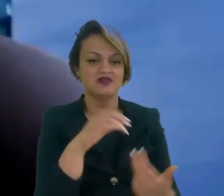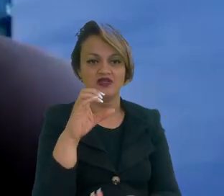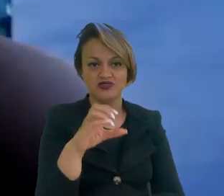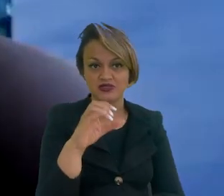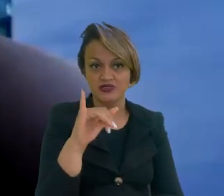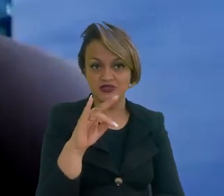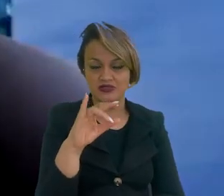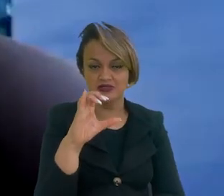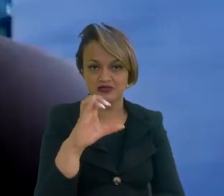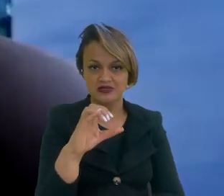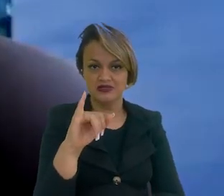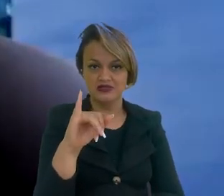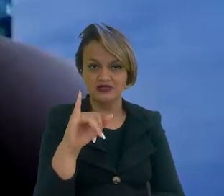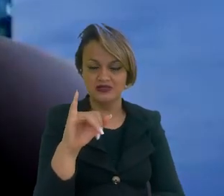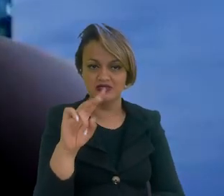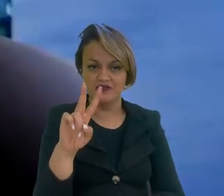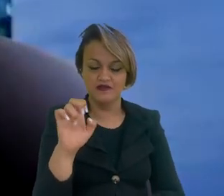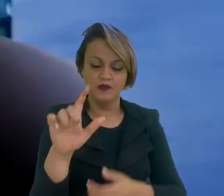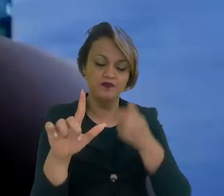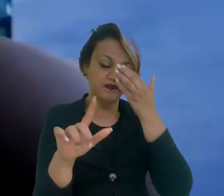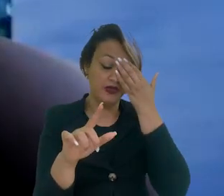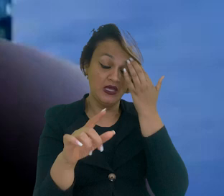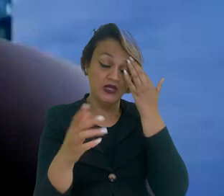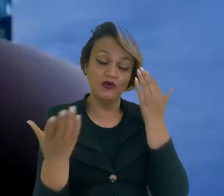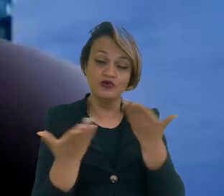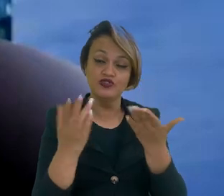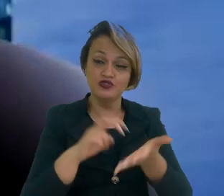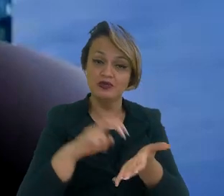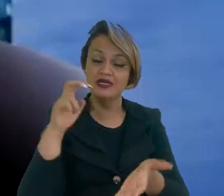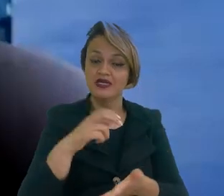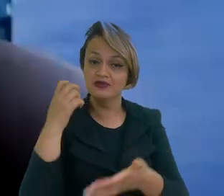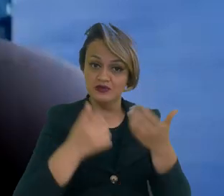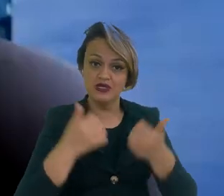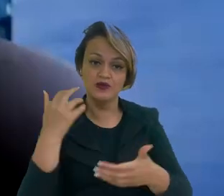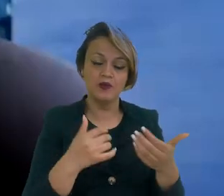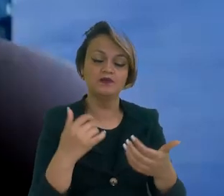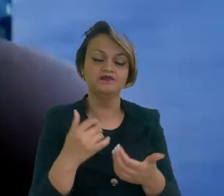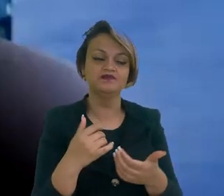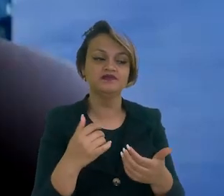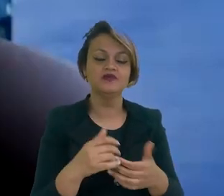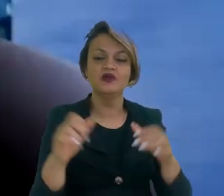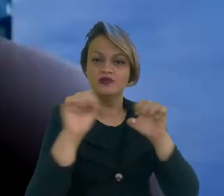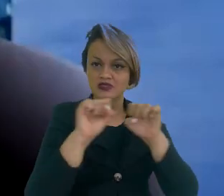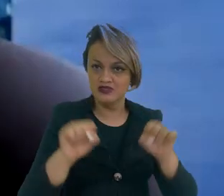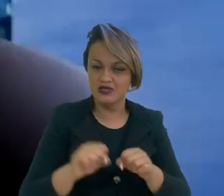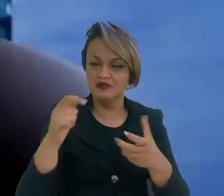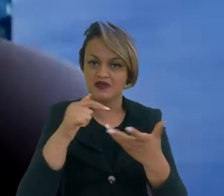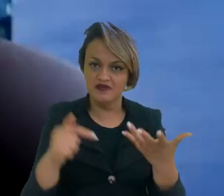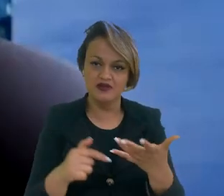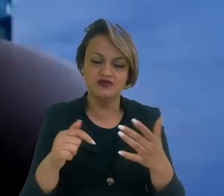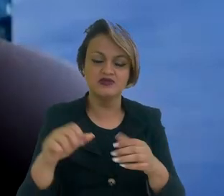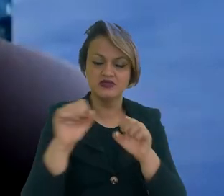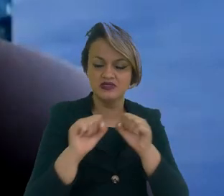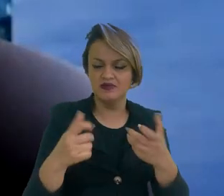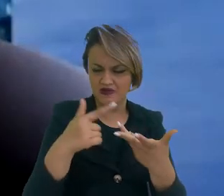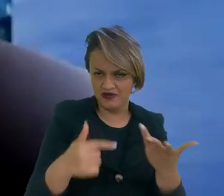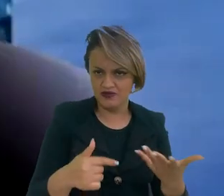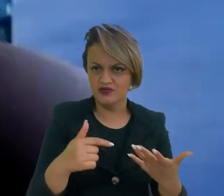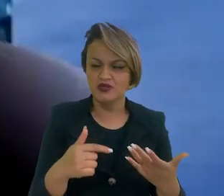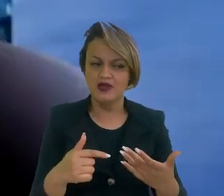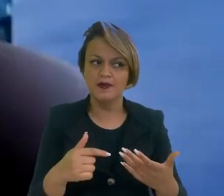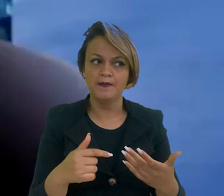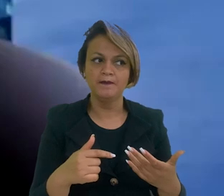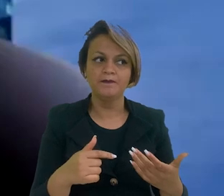nosso evento sobre responsabilidade civil e na manhã de hoje se